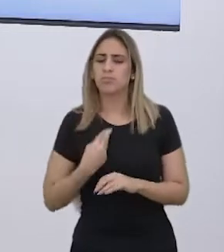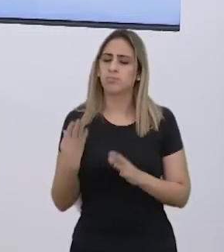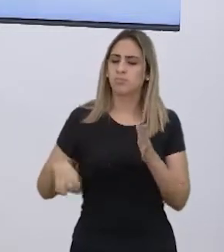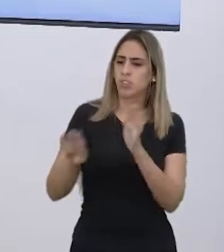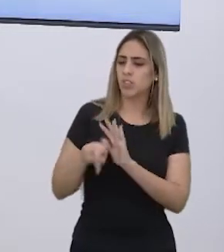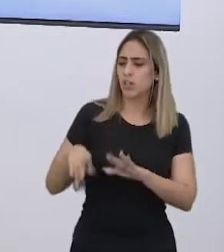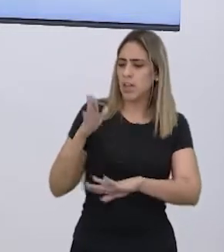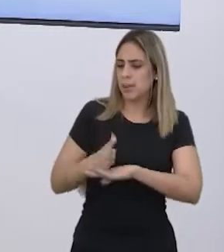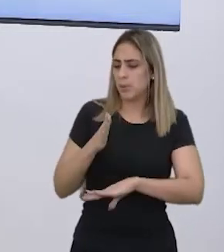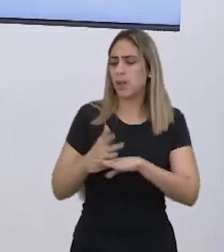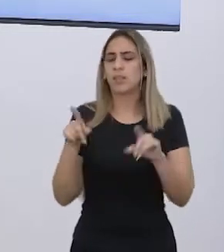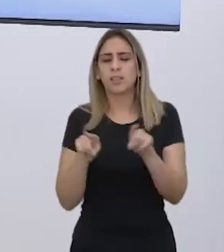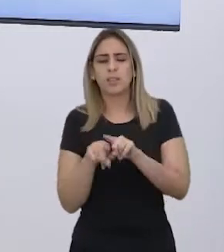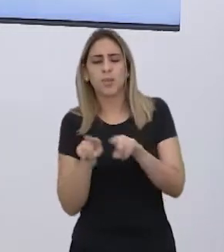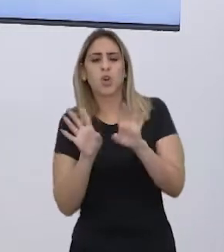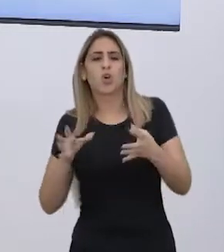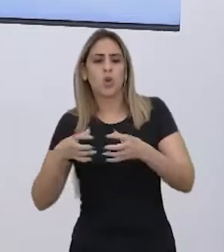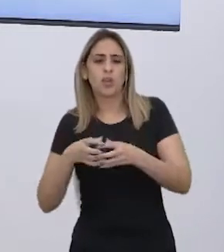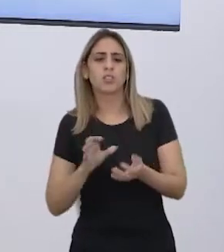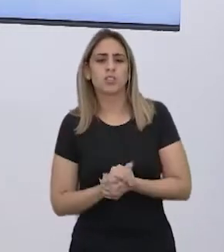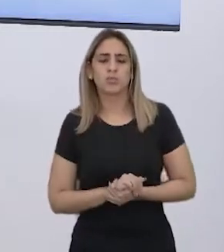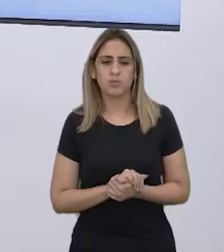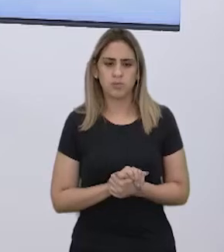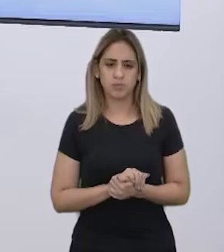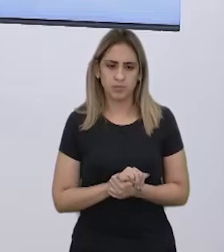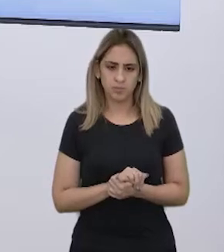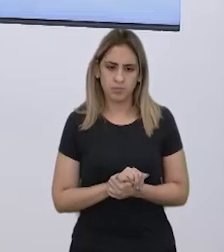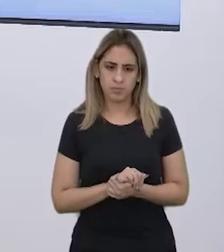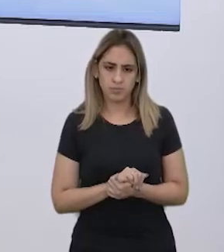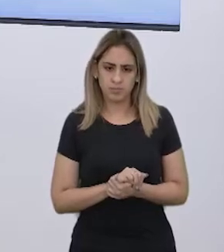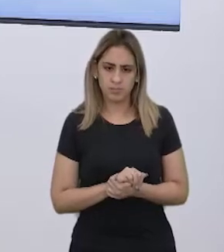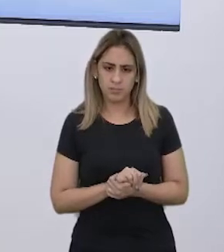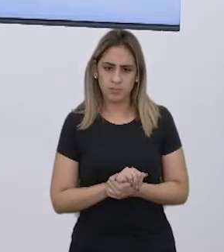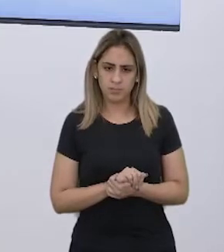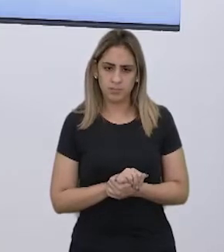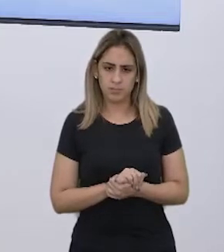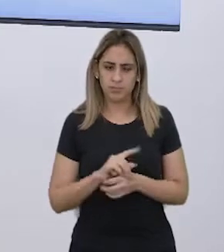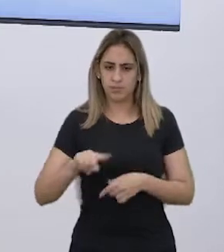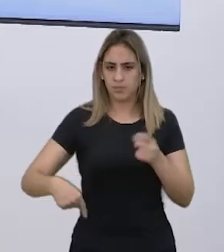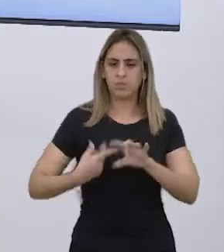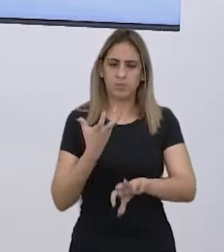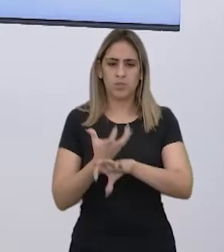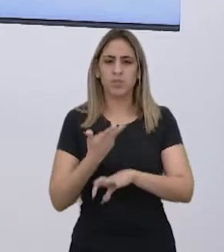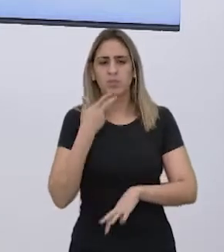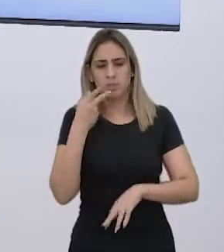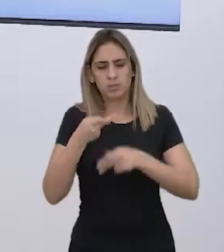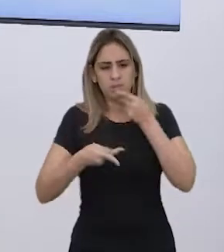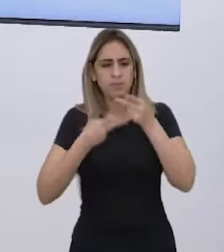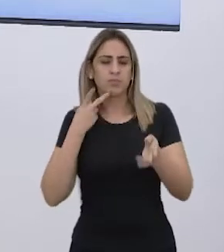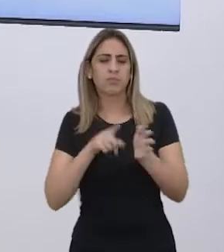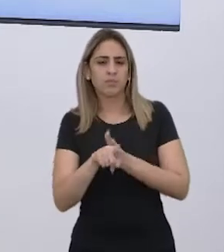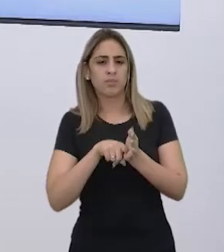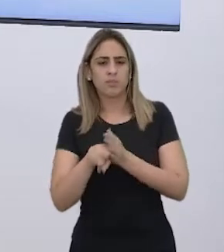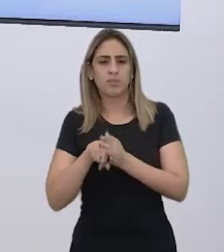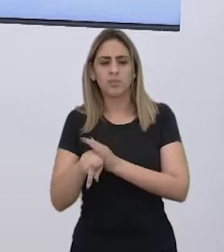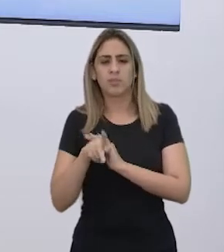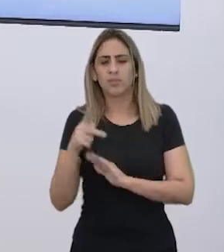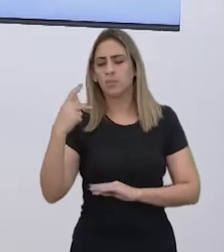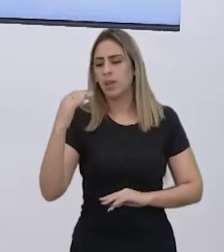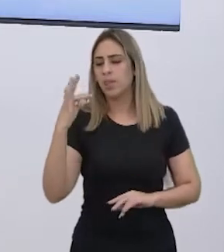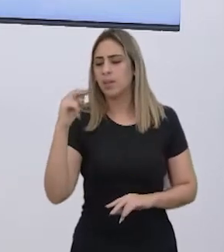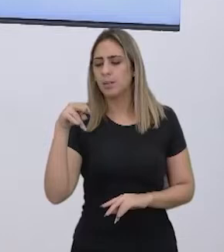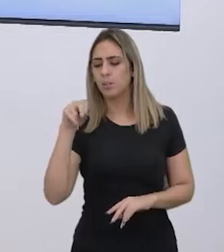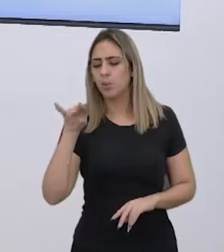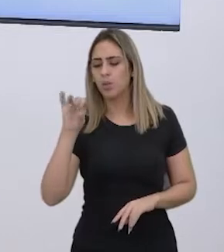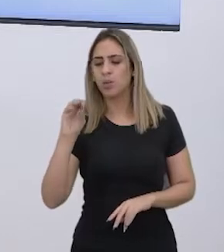a contemporaneidade e o coletivo. No próximo componente, a gente falou, pesquisou sobre patrimônio cultural